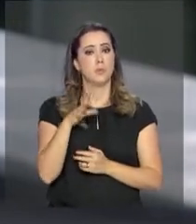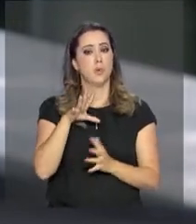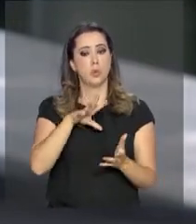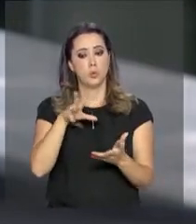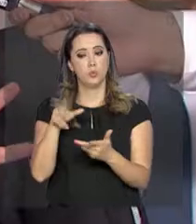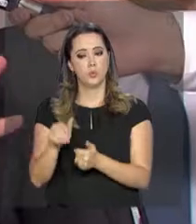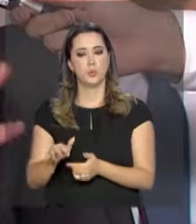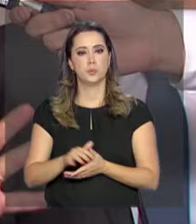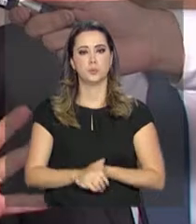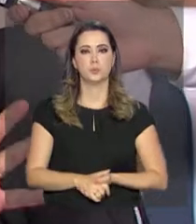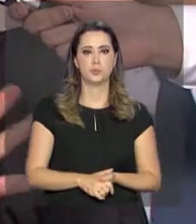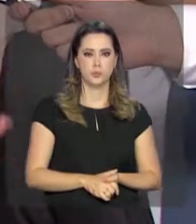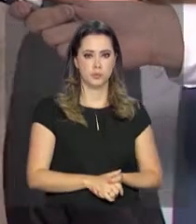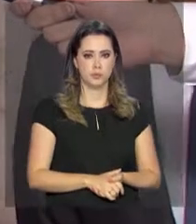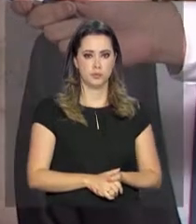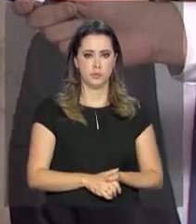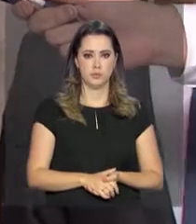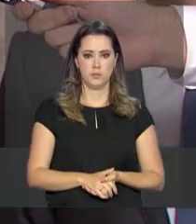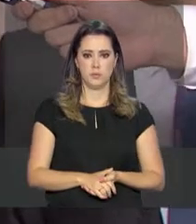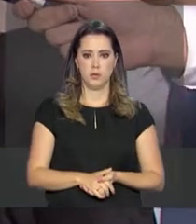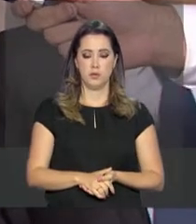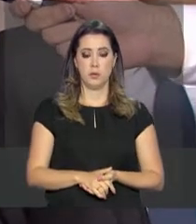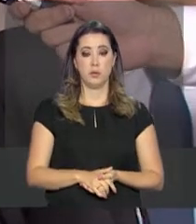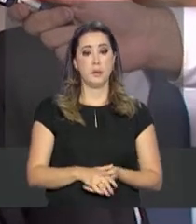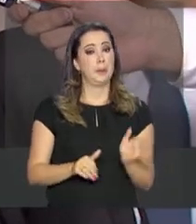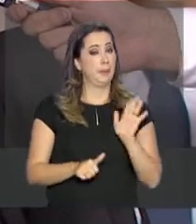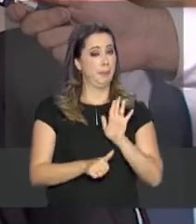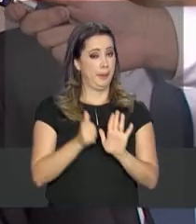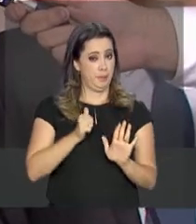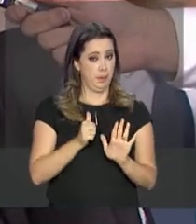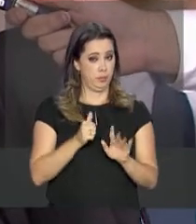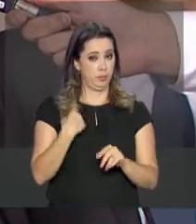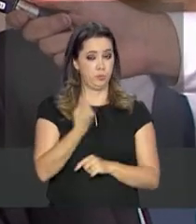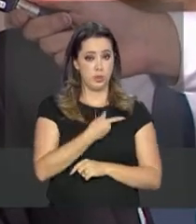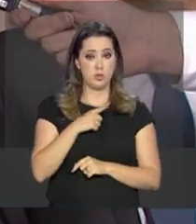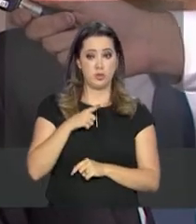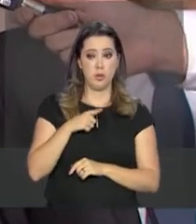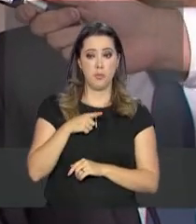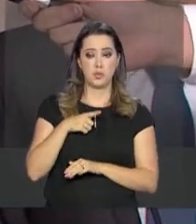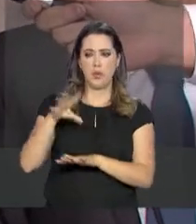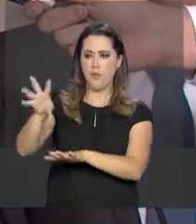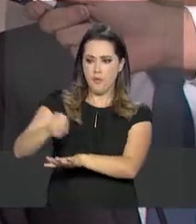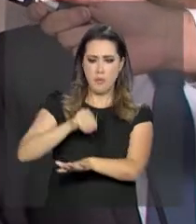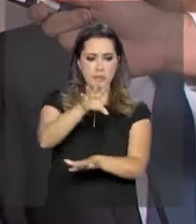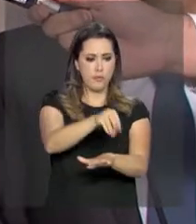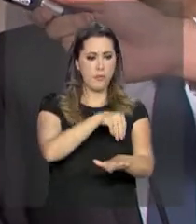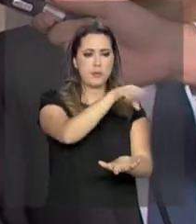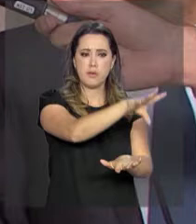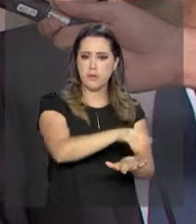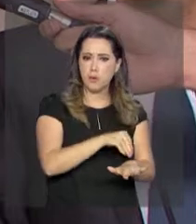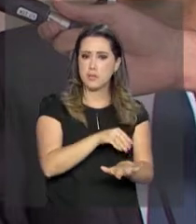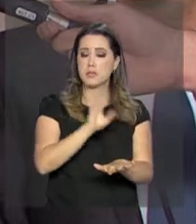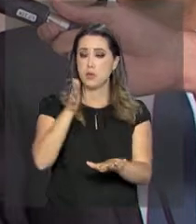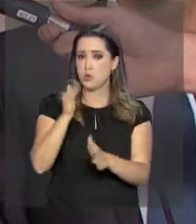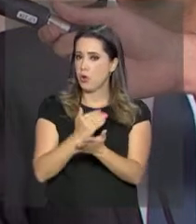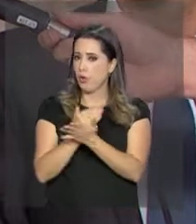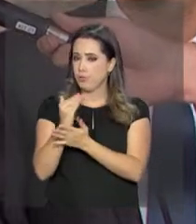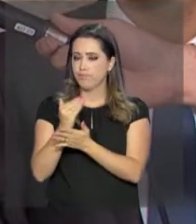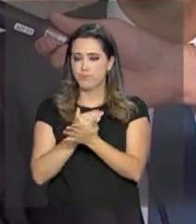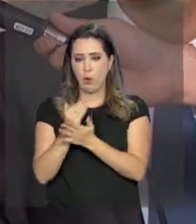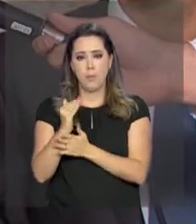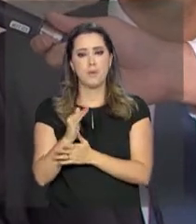mundial primeiramente nós estamos coletando os dados já a nove estados mais o distrito federal que já iniciaram